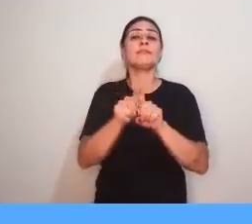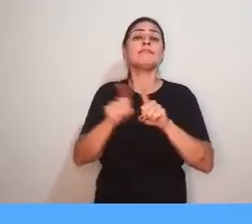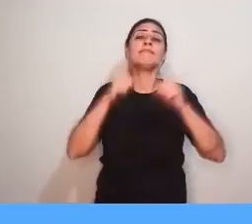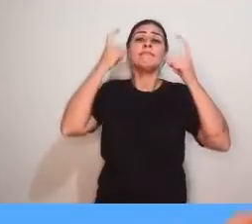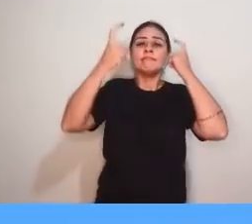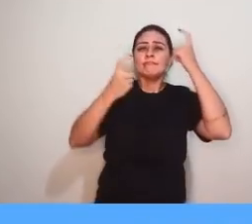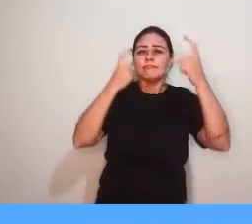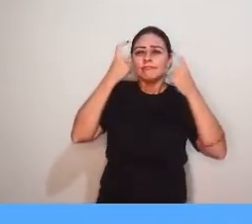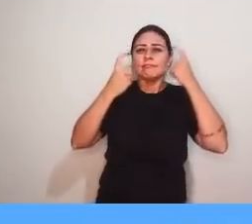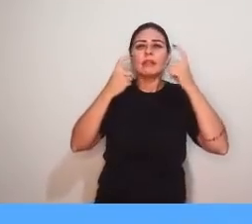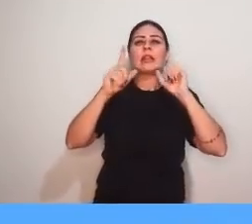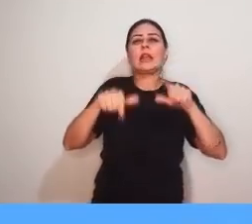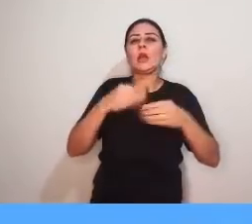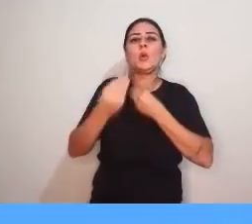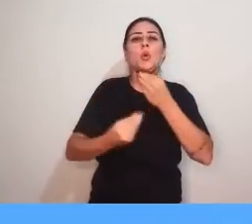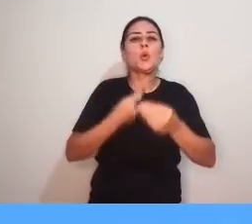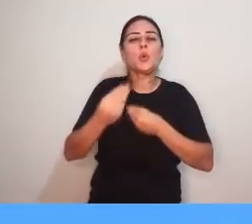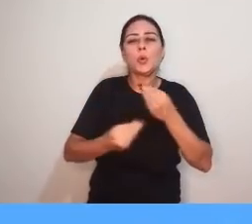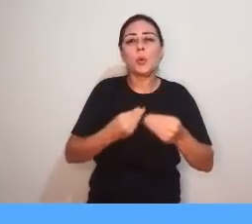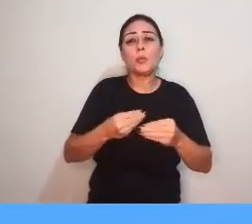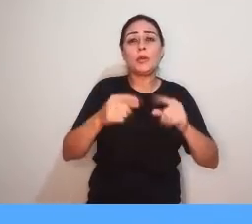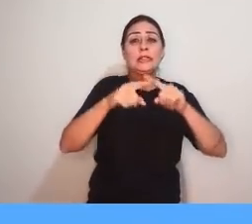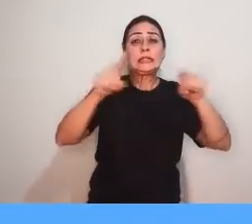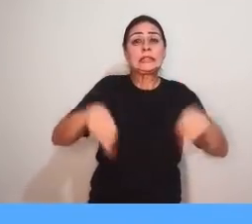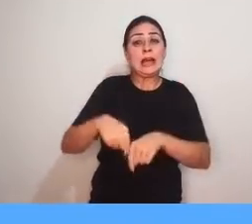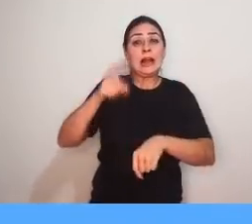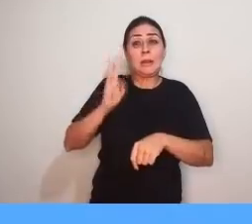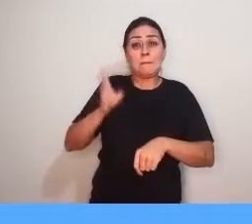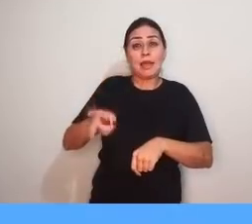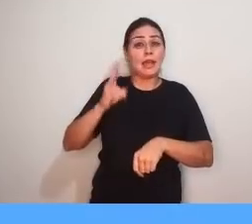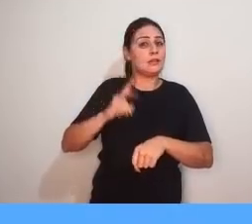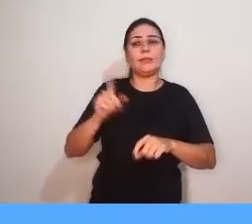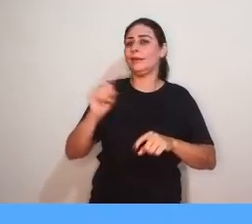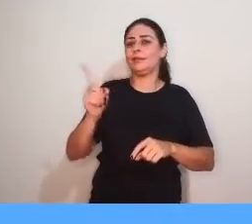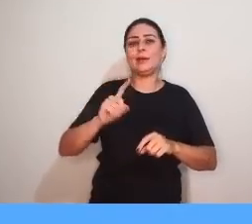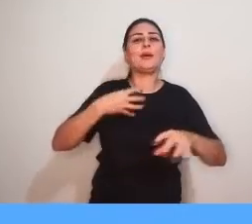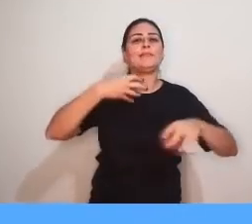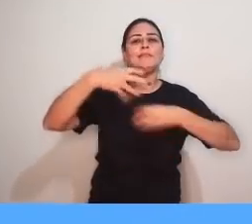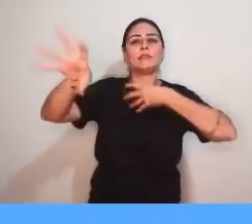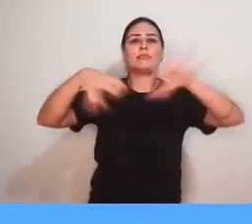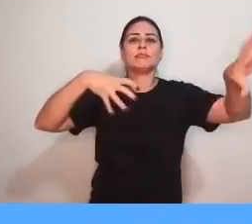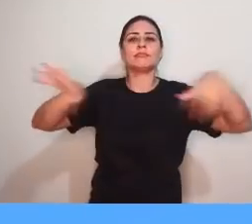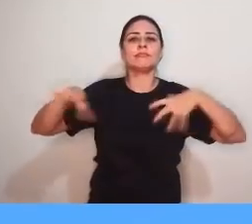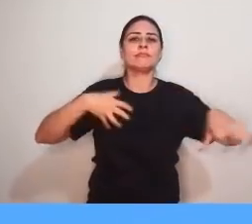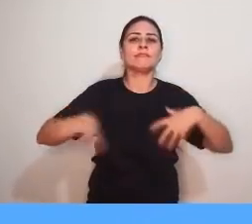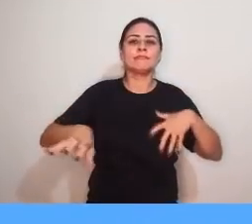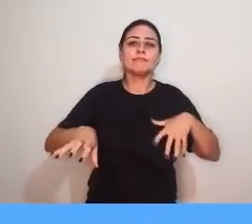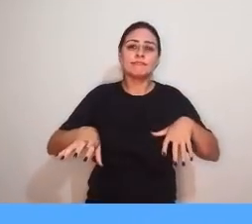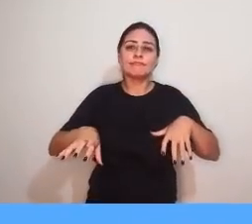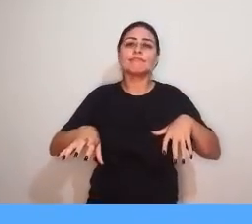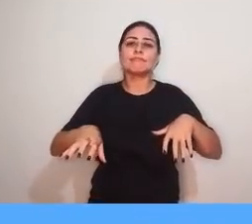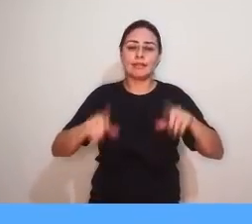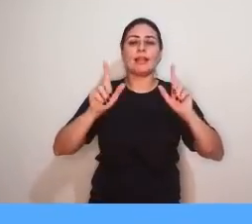pulverizado, não vai estar todo mundo na mesma sala, vai estar distribuído. Então, são novas preocupações aqui que vêm para o docente trabalhar. Então, o que a